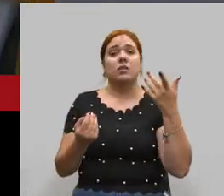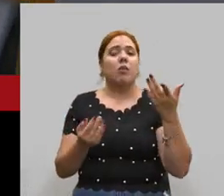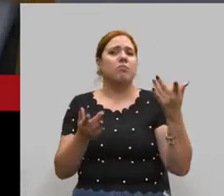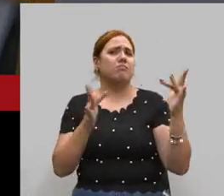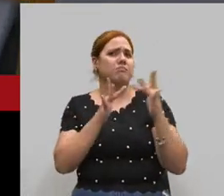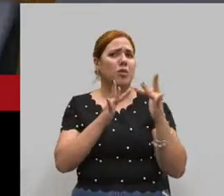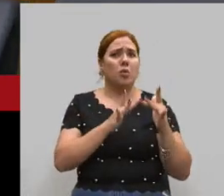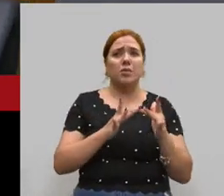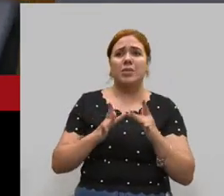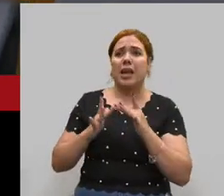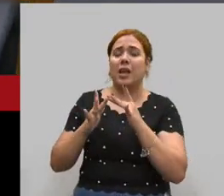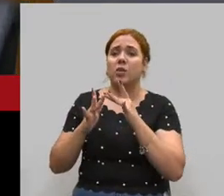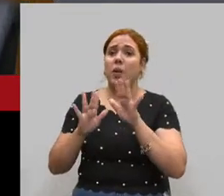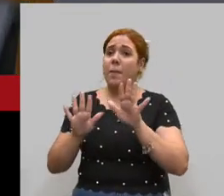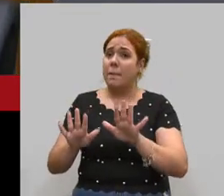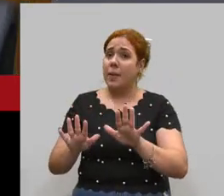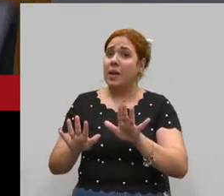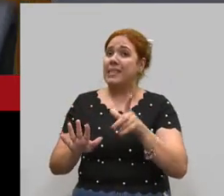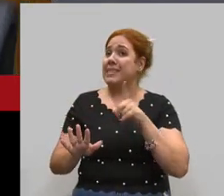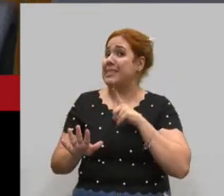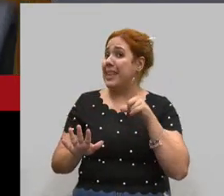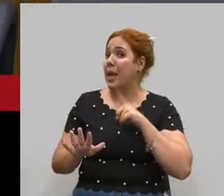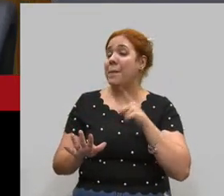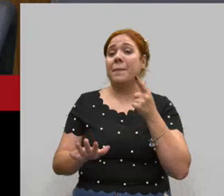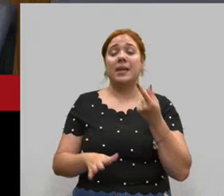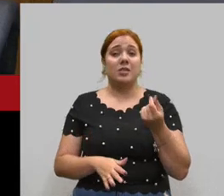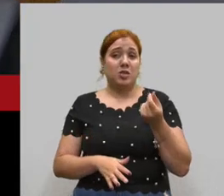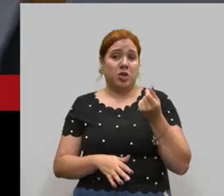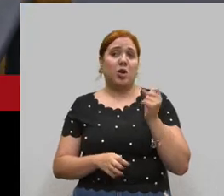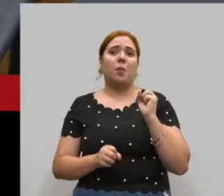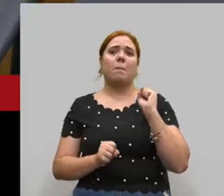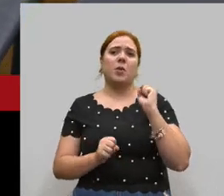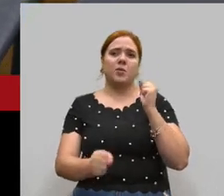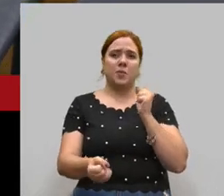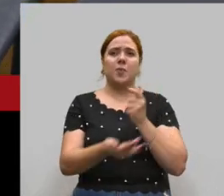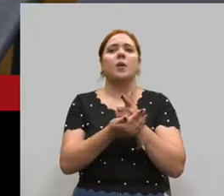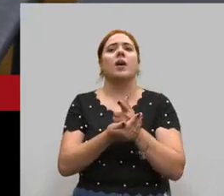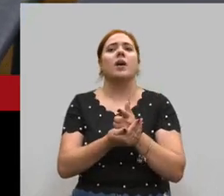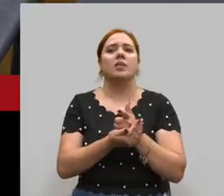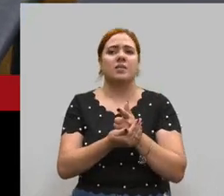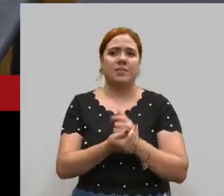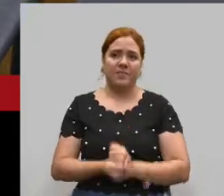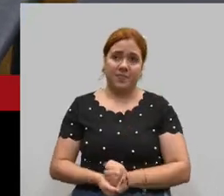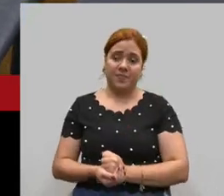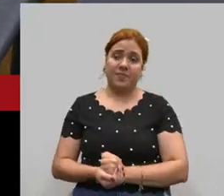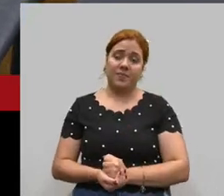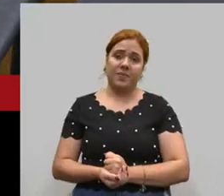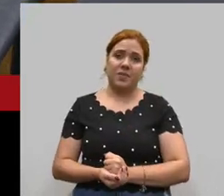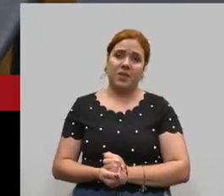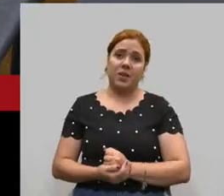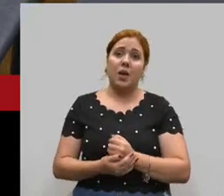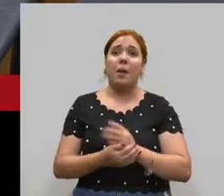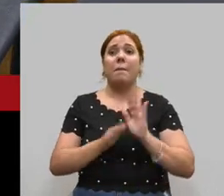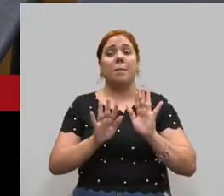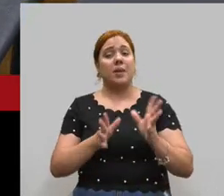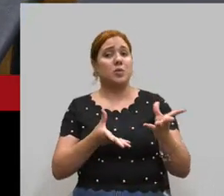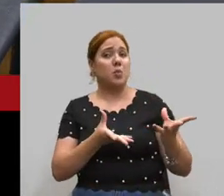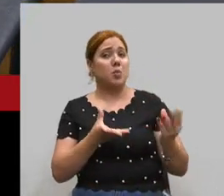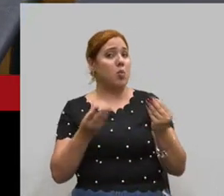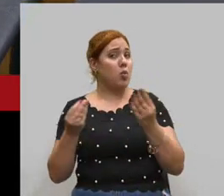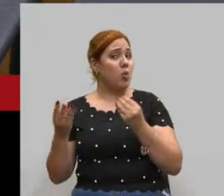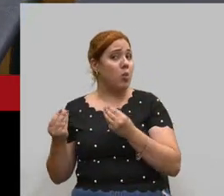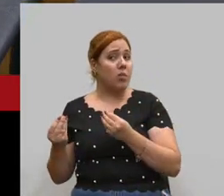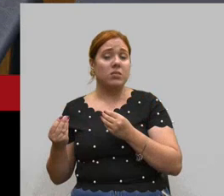a condição financeira de adquirir uma bicicleta elétrica Eu imagino a quantidade de pessoas que não seriam